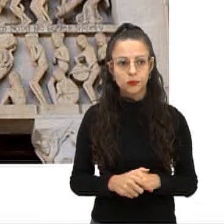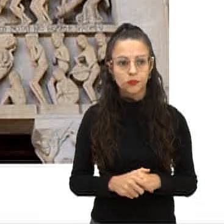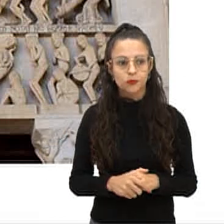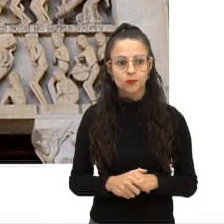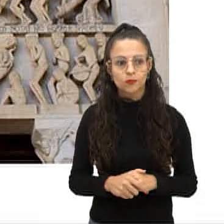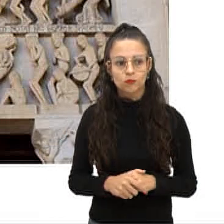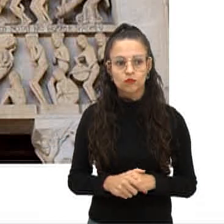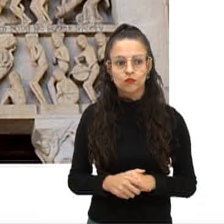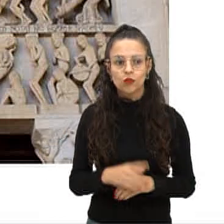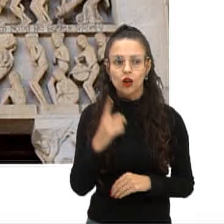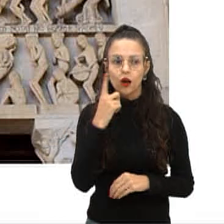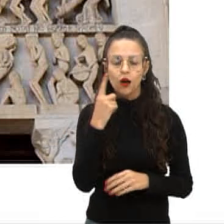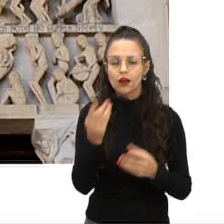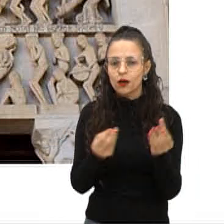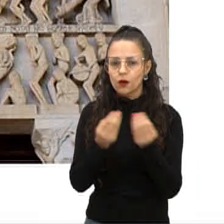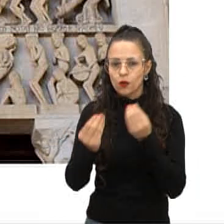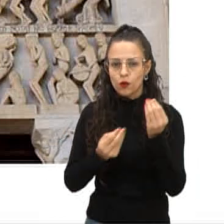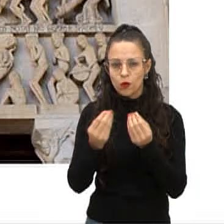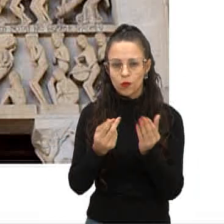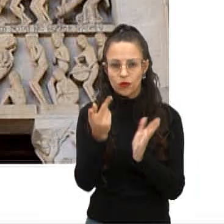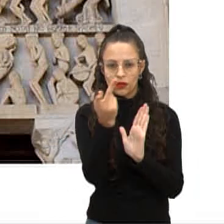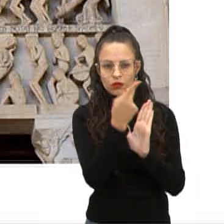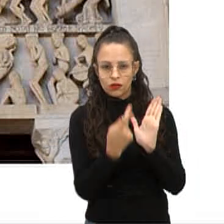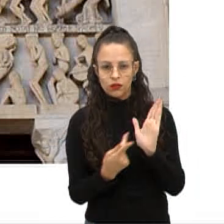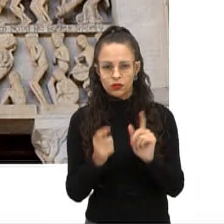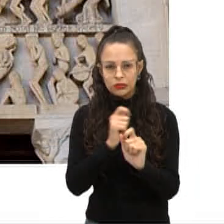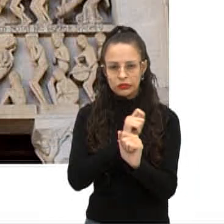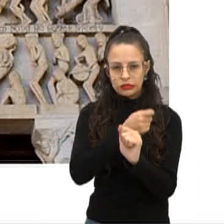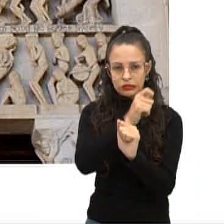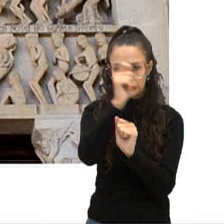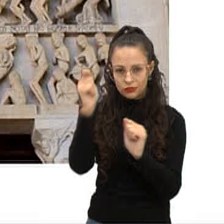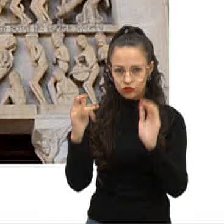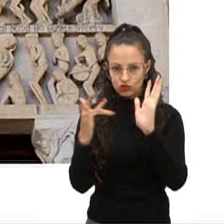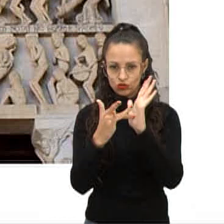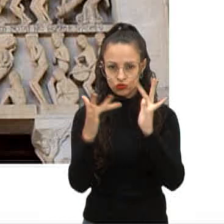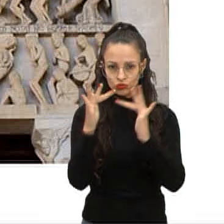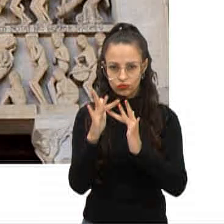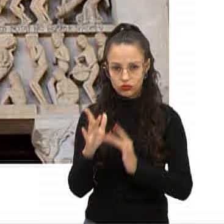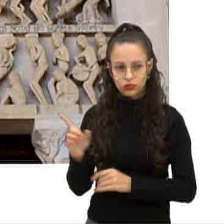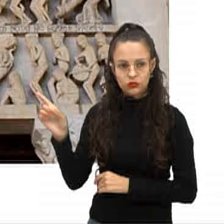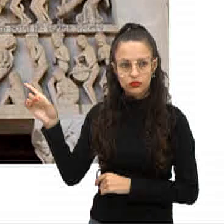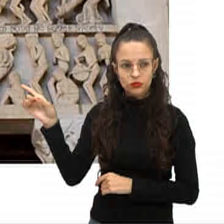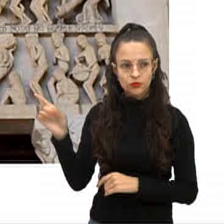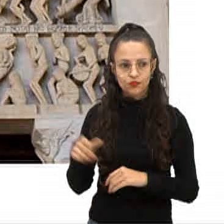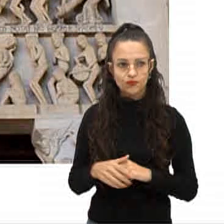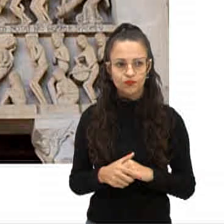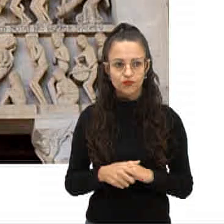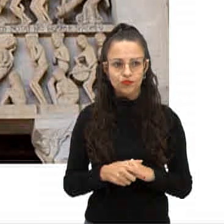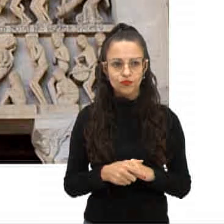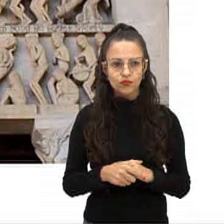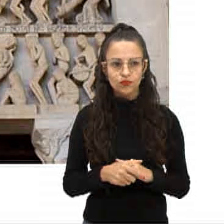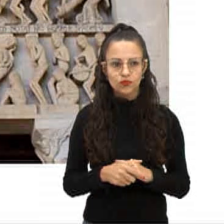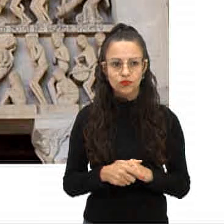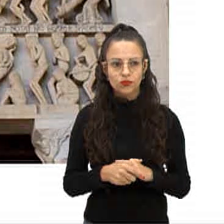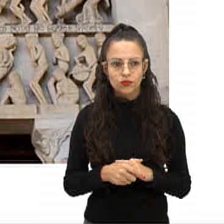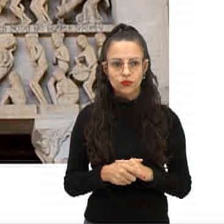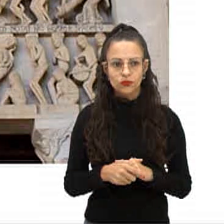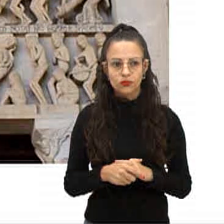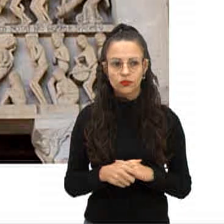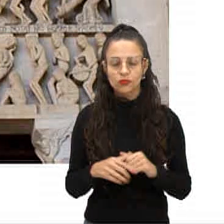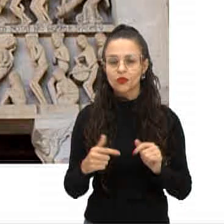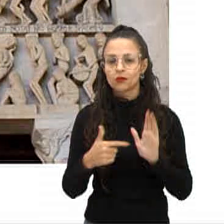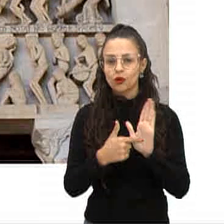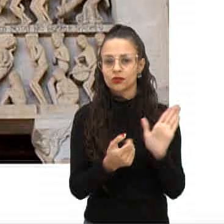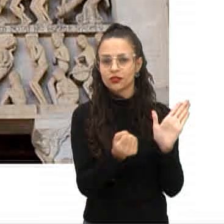lá. Então, veja a concepção aqui, que aqui tem, né, a figura do Cristo, tá? Ele mostra o Cristo com suas